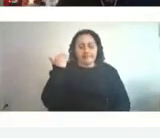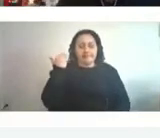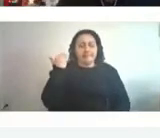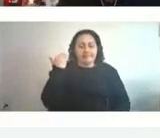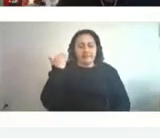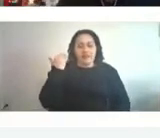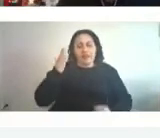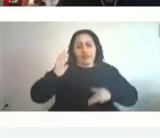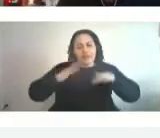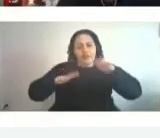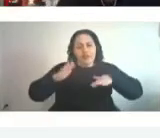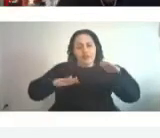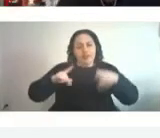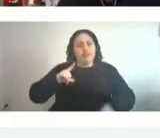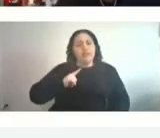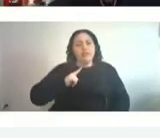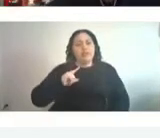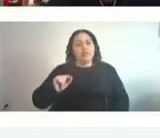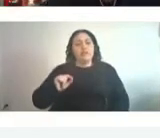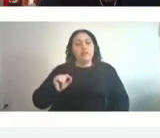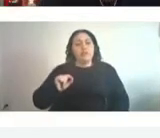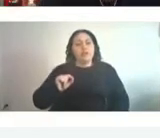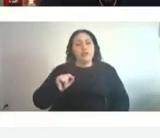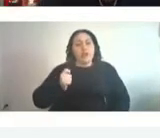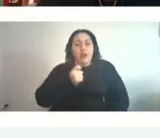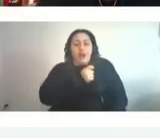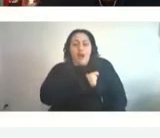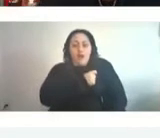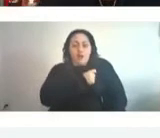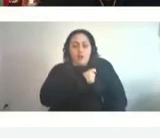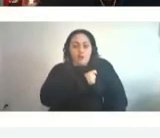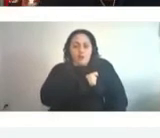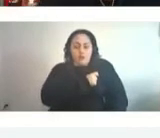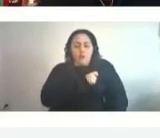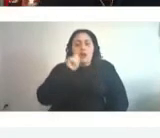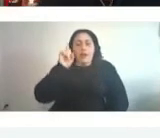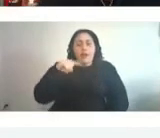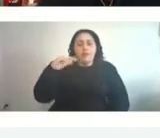a organização que os alunos eram colocados de menor a maior, né?